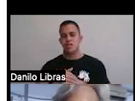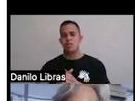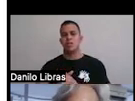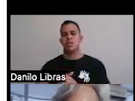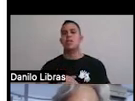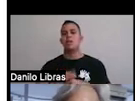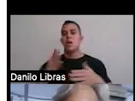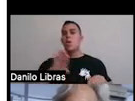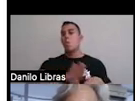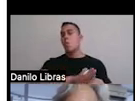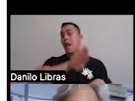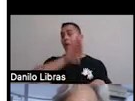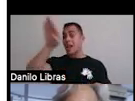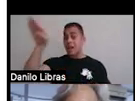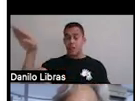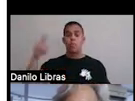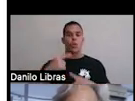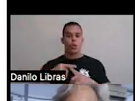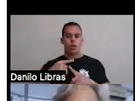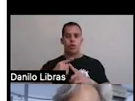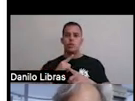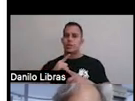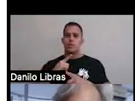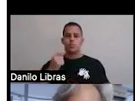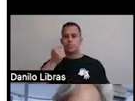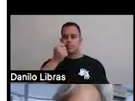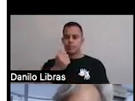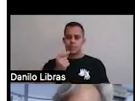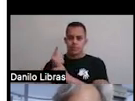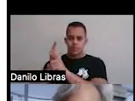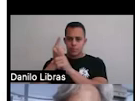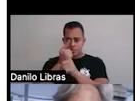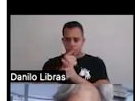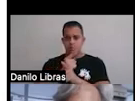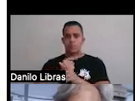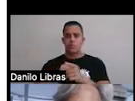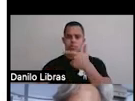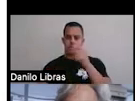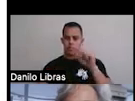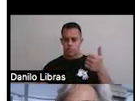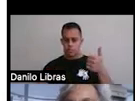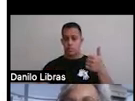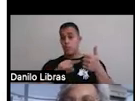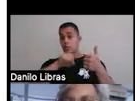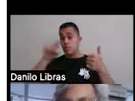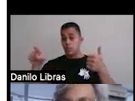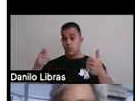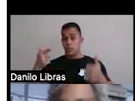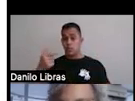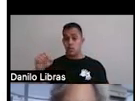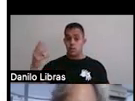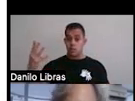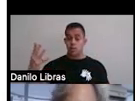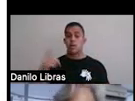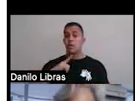gigantesco, porque agora tem sequenciamentos muito rápidos, né? E de 2001 a 2024 deu um outro pulo, que